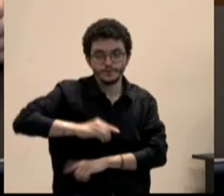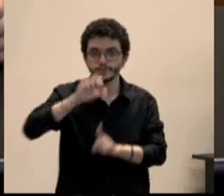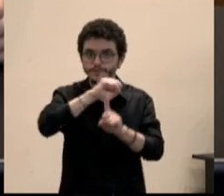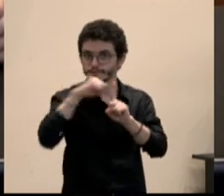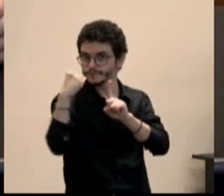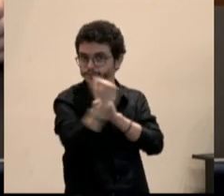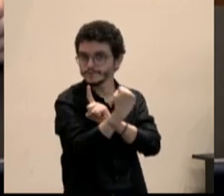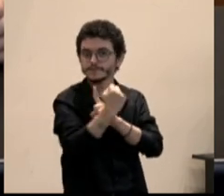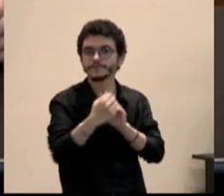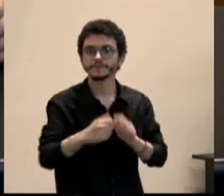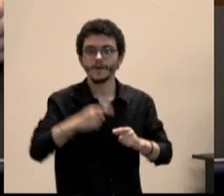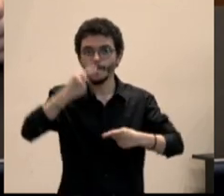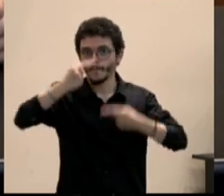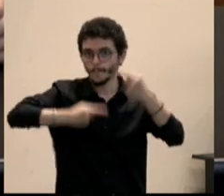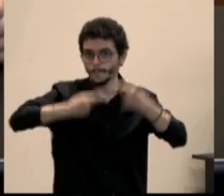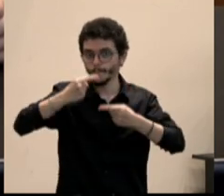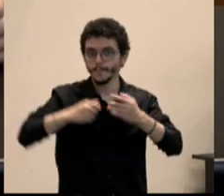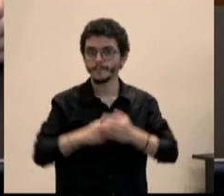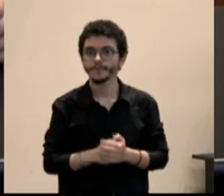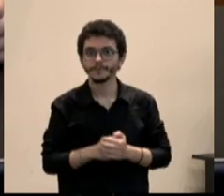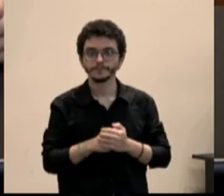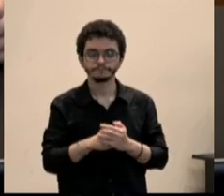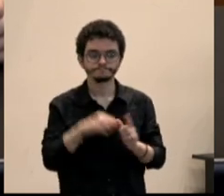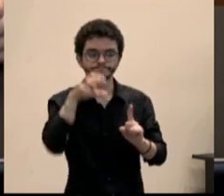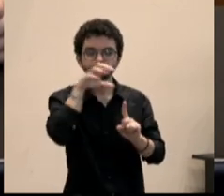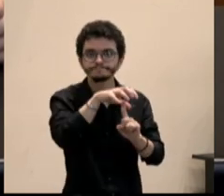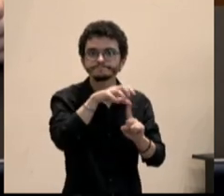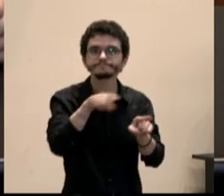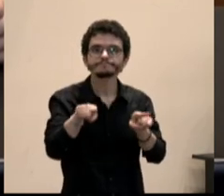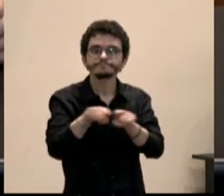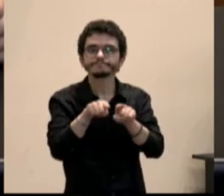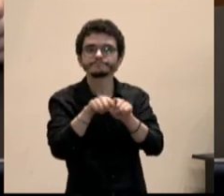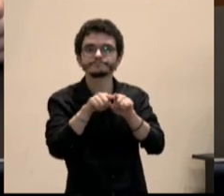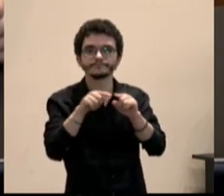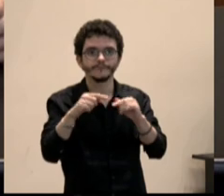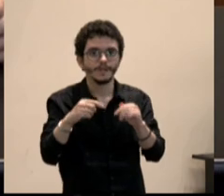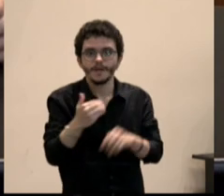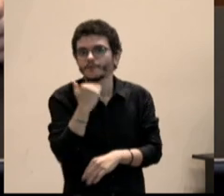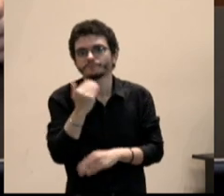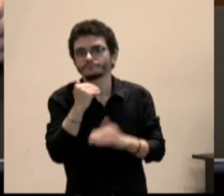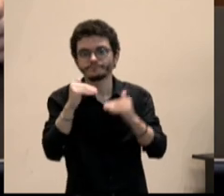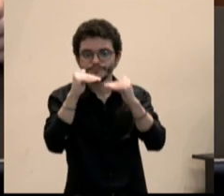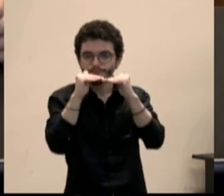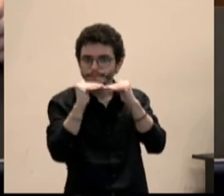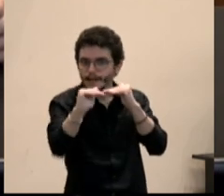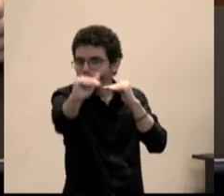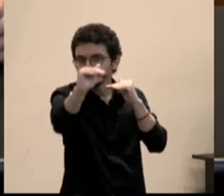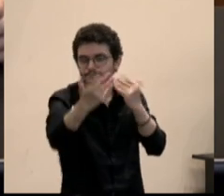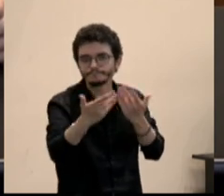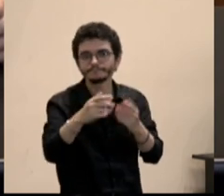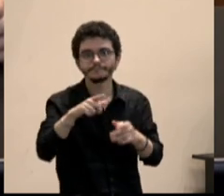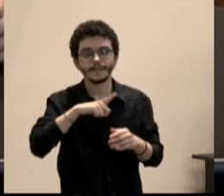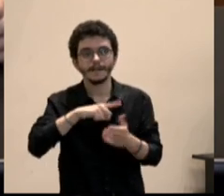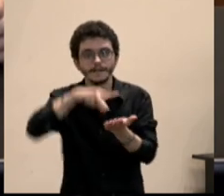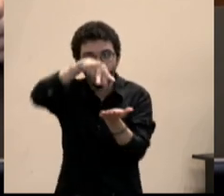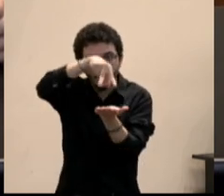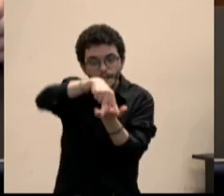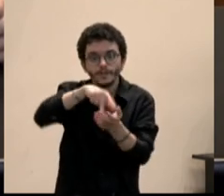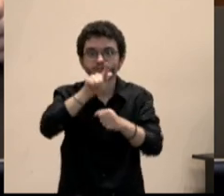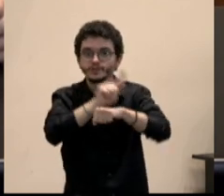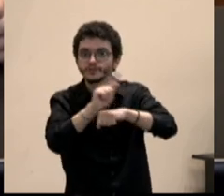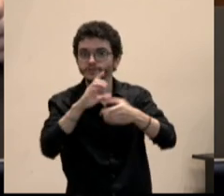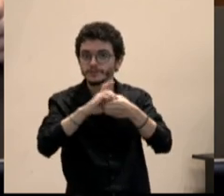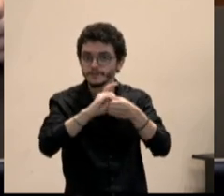social, político, subjetivo, inalienável, assentada no tripé gestão